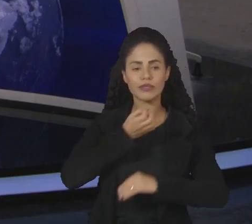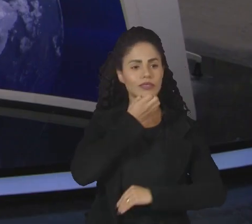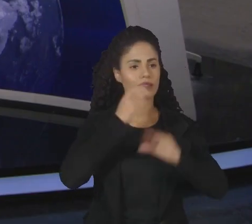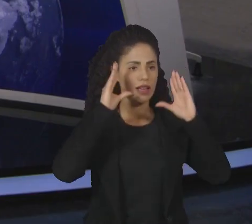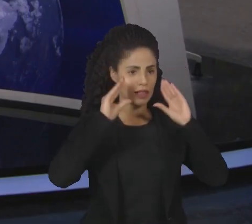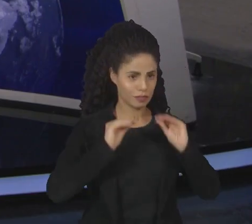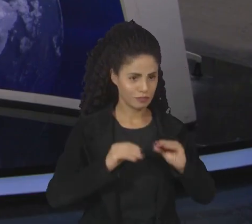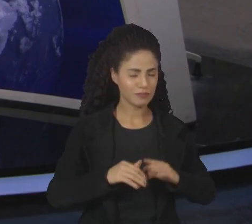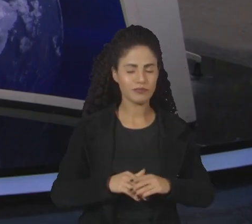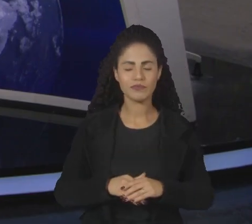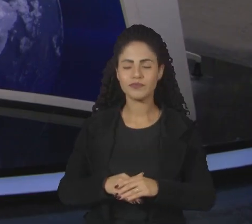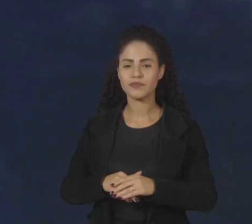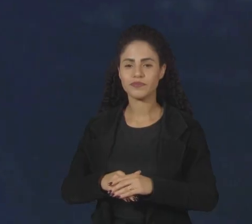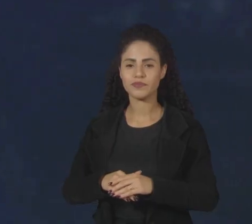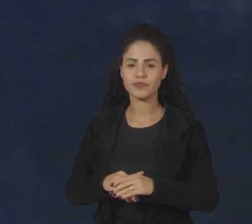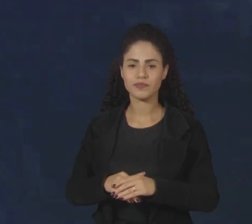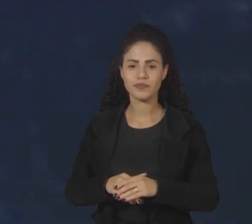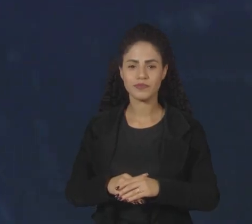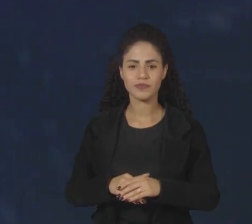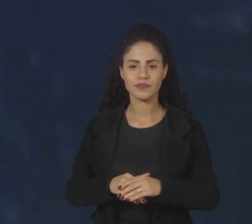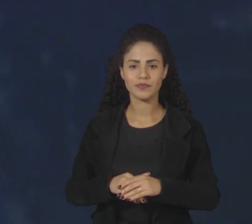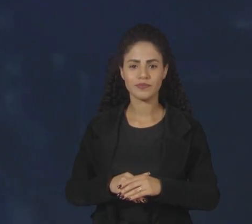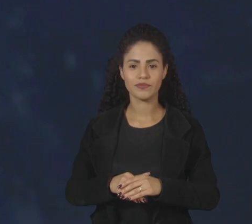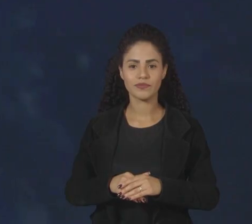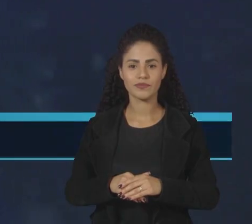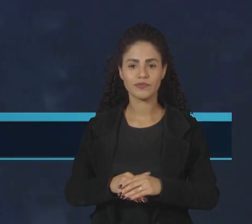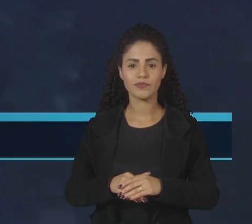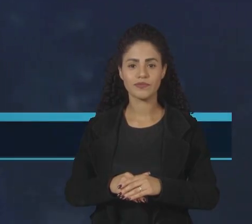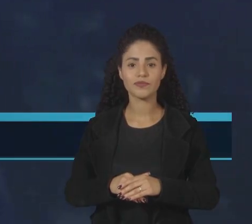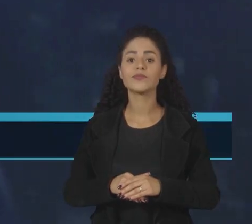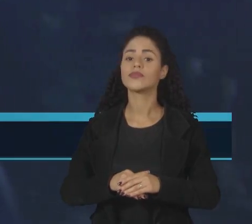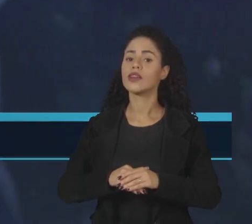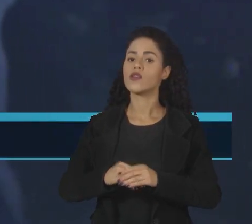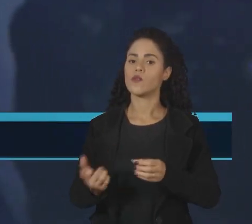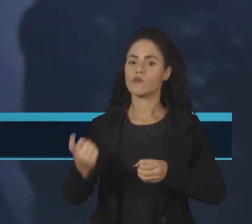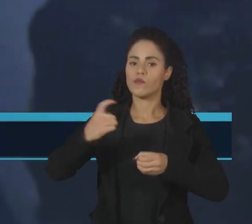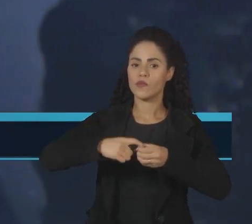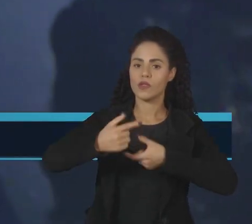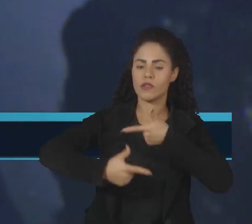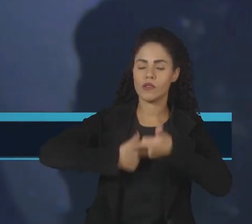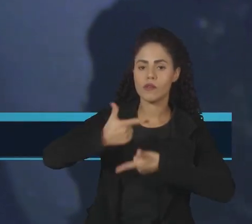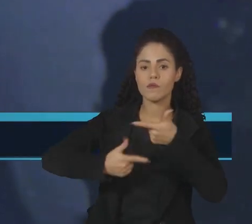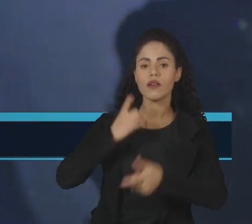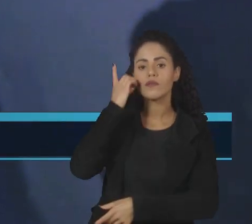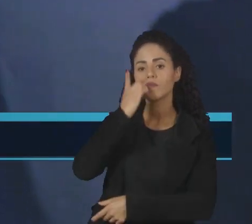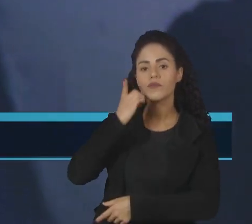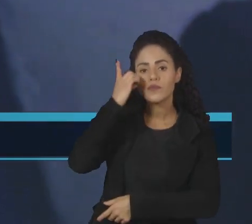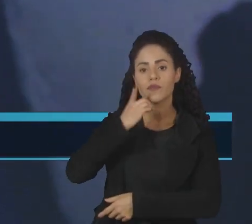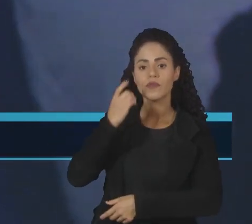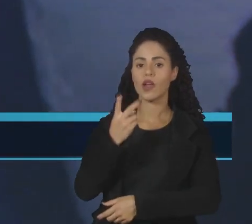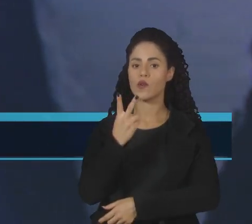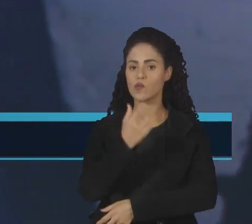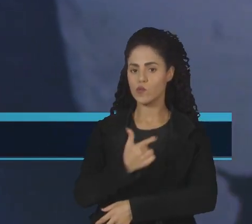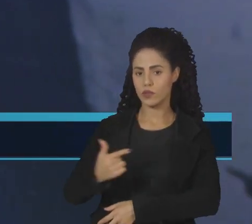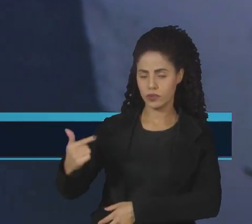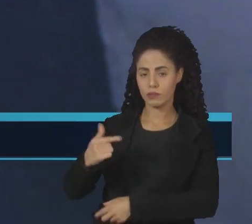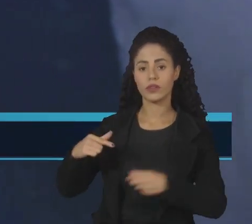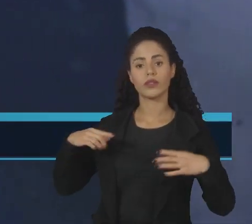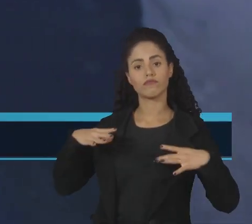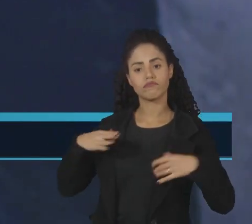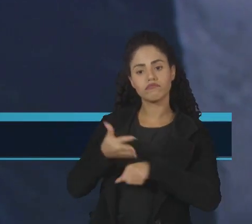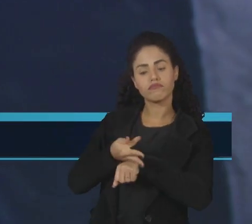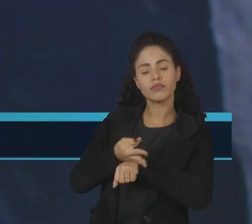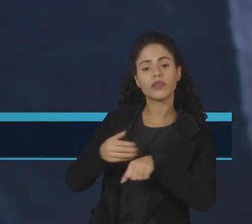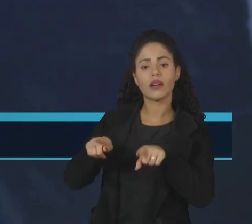Pondé. Boa noite. A Câmara voltou hoje ao trabalho depois de esticar as férias em mais de 2 semanas. A disputa